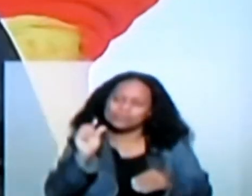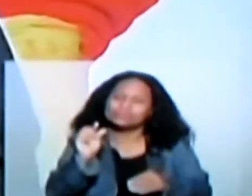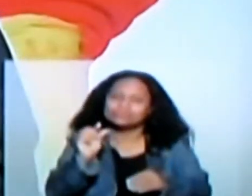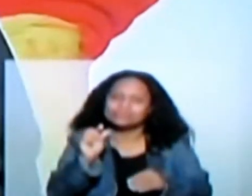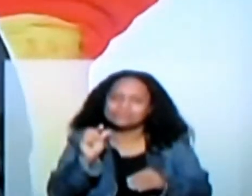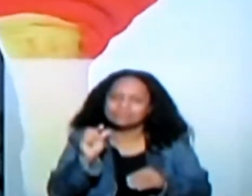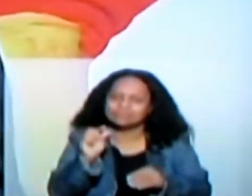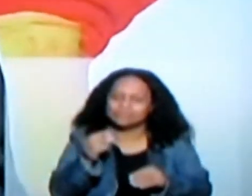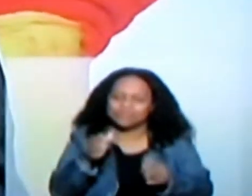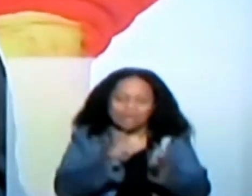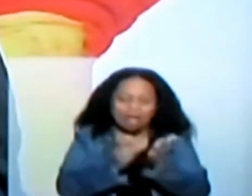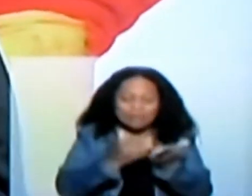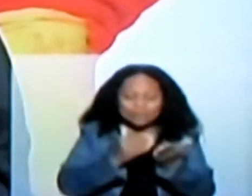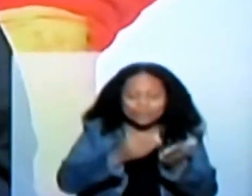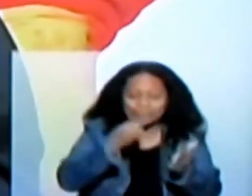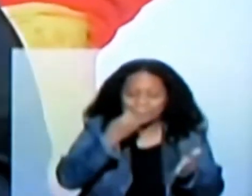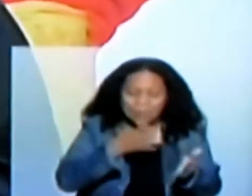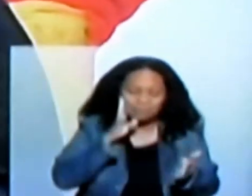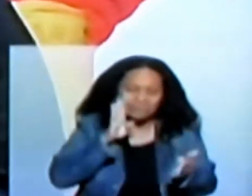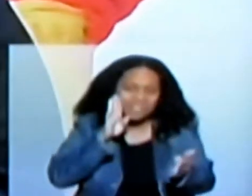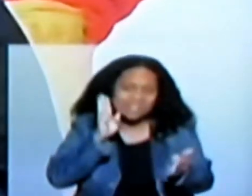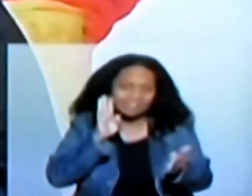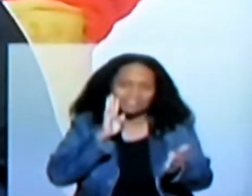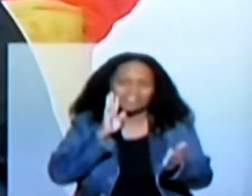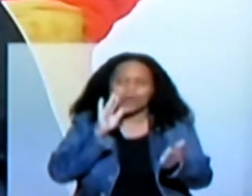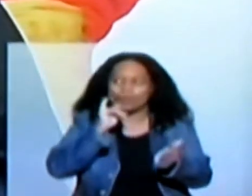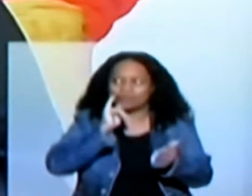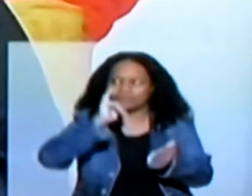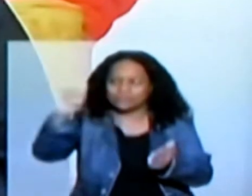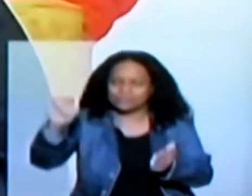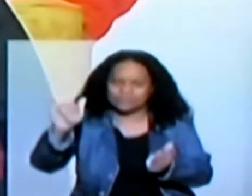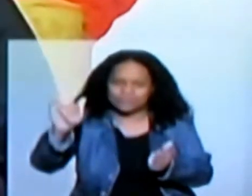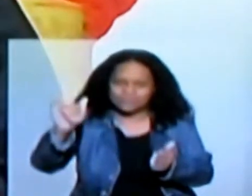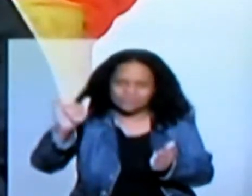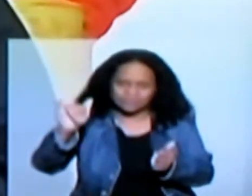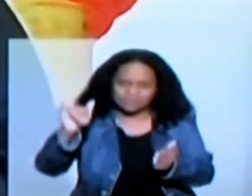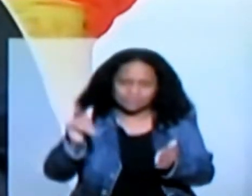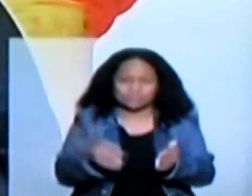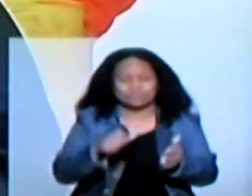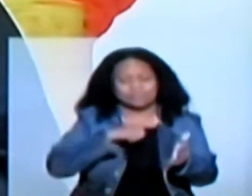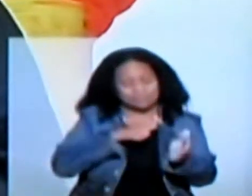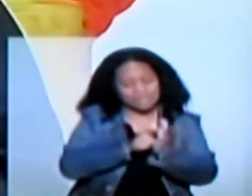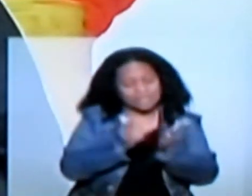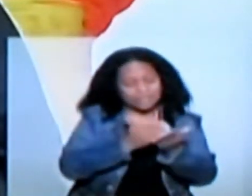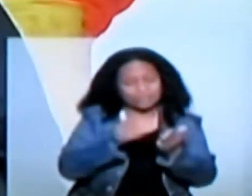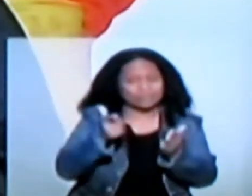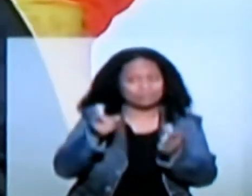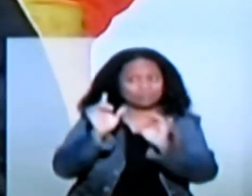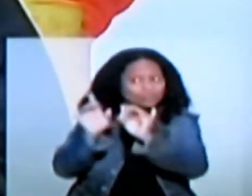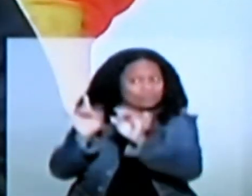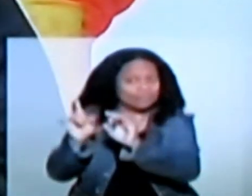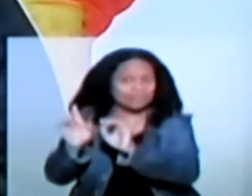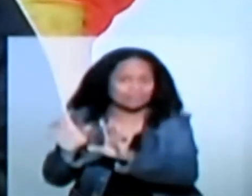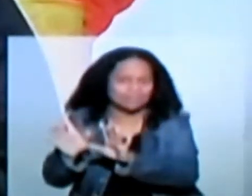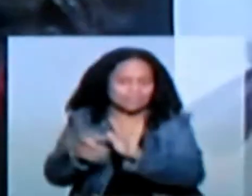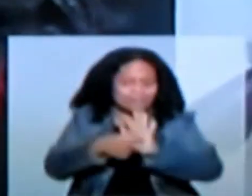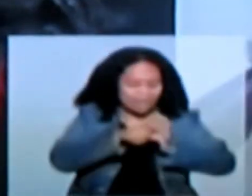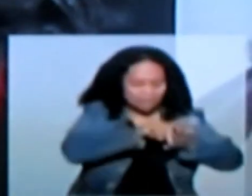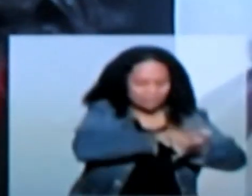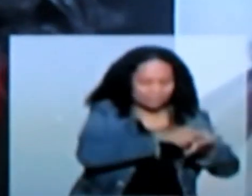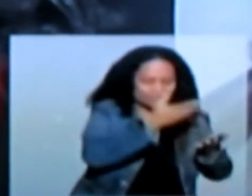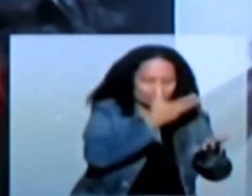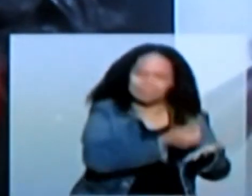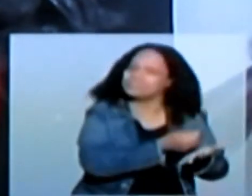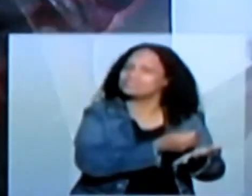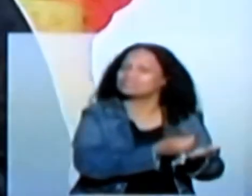ah, nossa, lá, ela já leu, ela gostou, então isso funciona muito, tanto que a gente costuma receber prova de livro que ainda nem foi pra gráfica. Olha que barato.